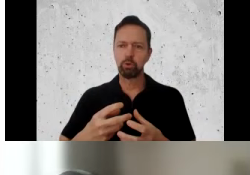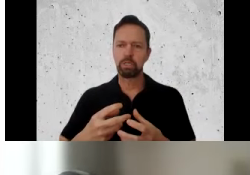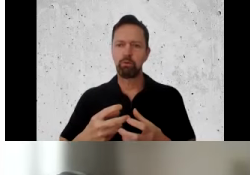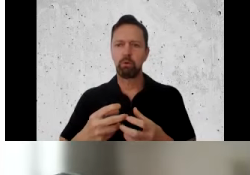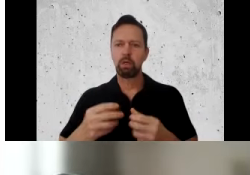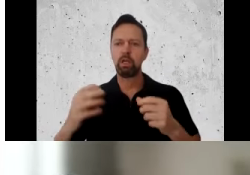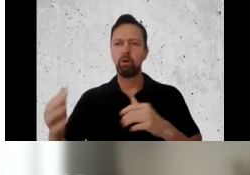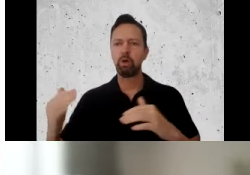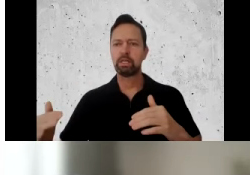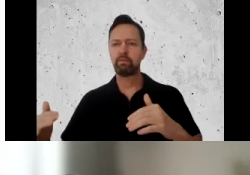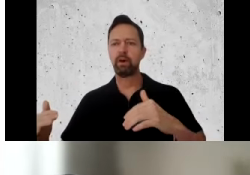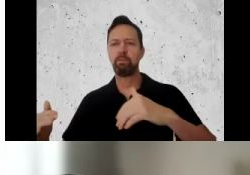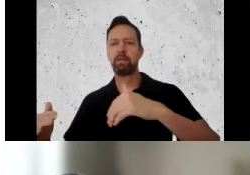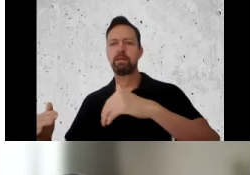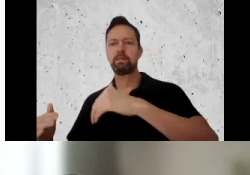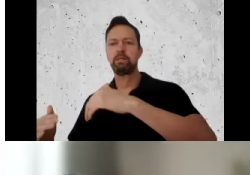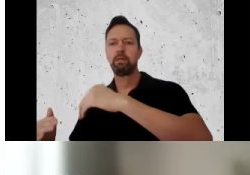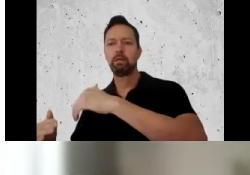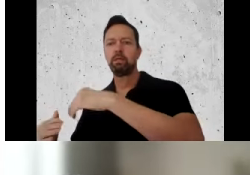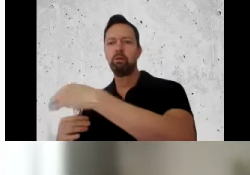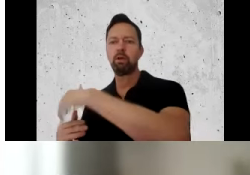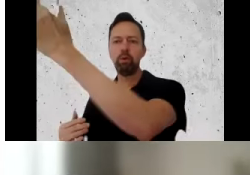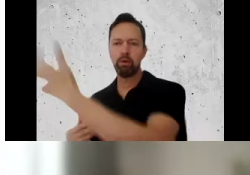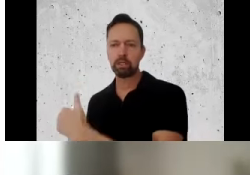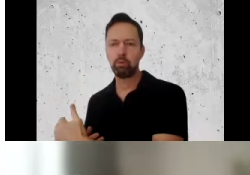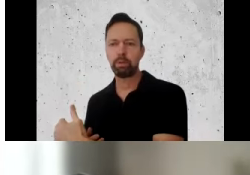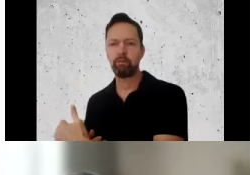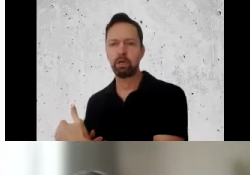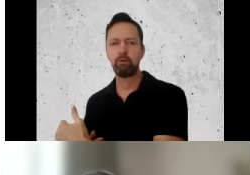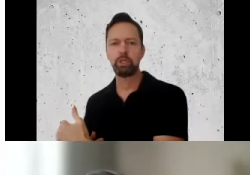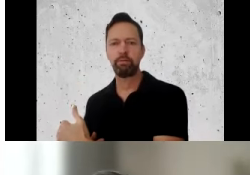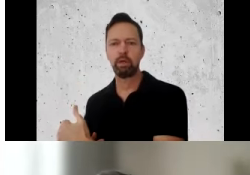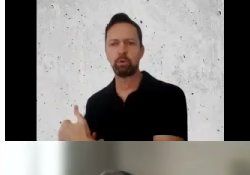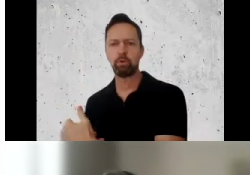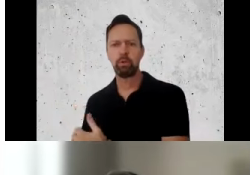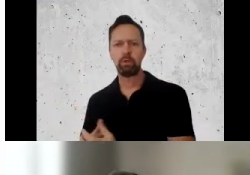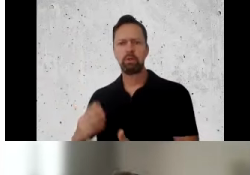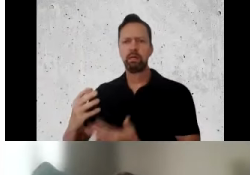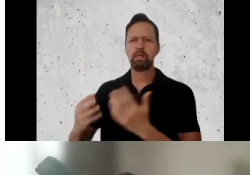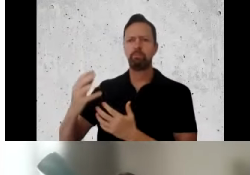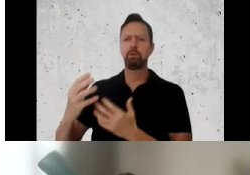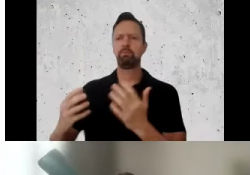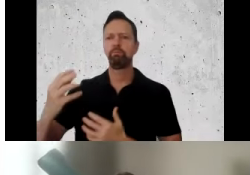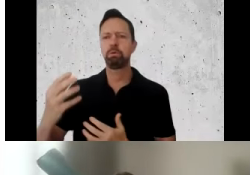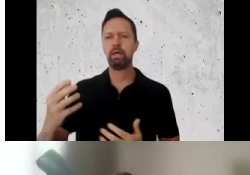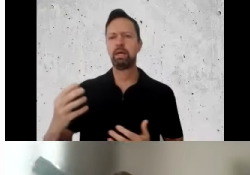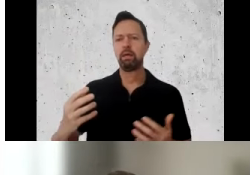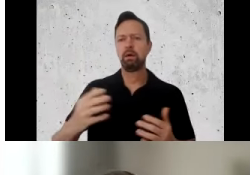estágios da produção que outras fábricas não incluíam, elas compravam aquilo já feito. E aí a